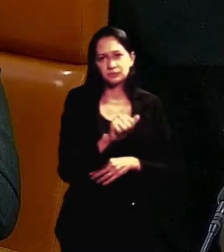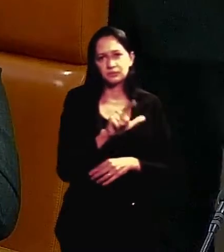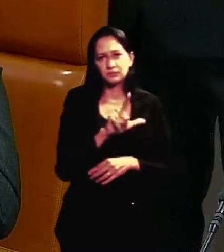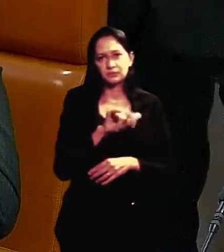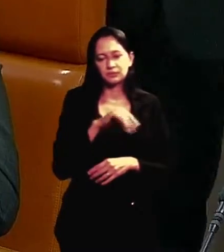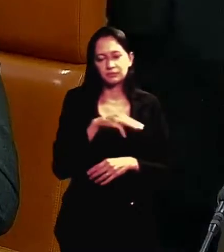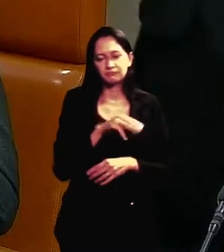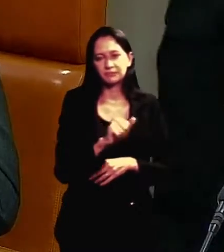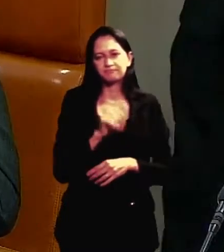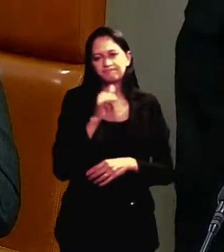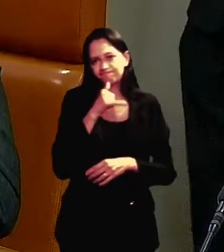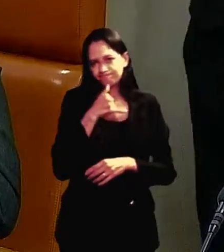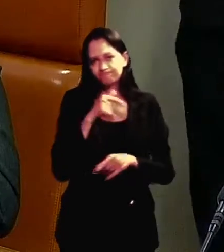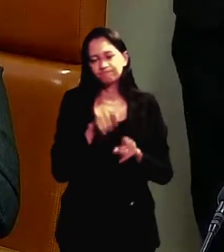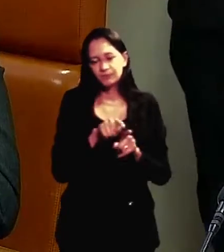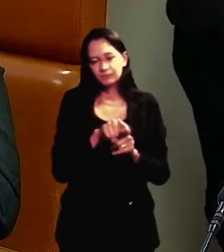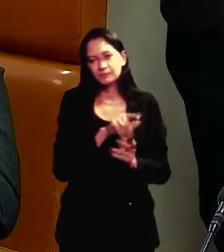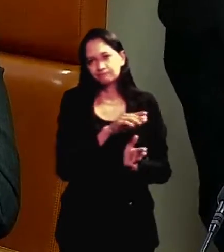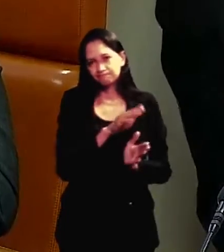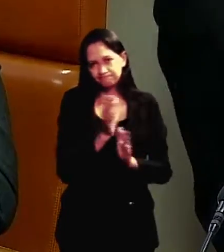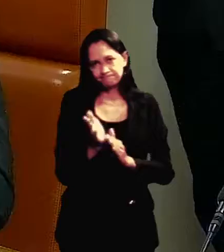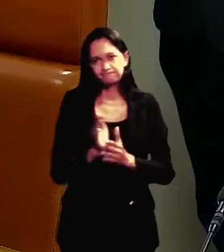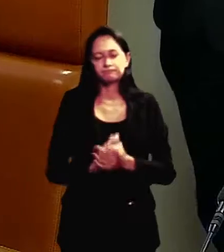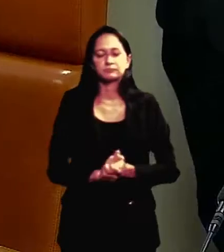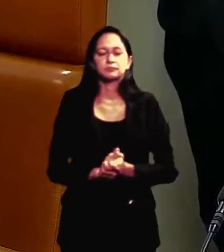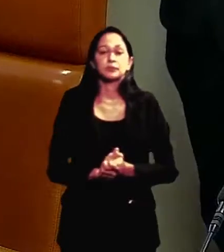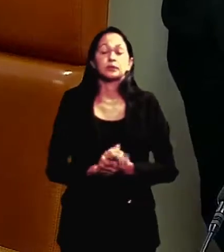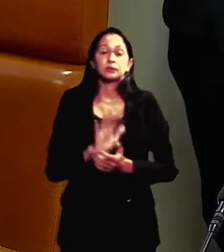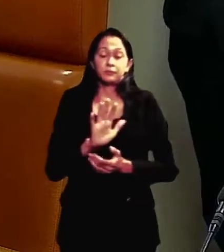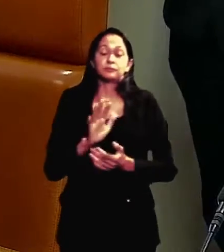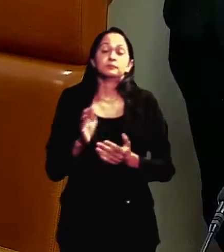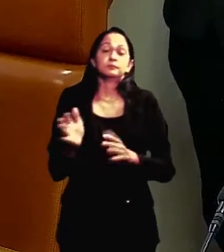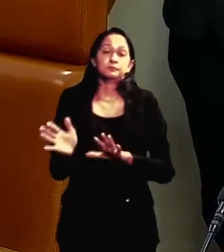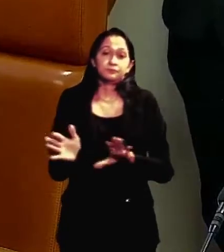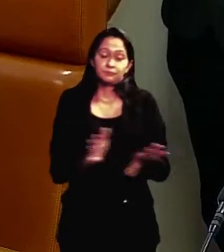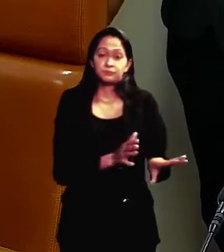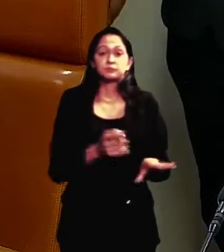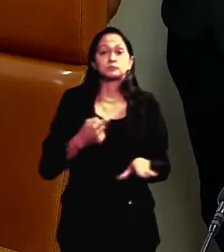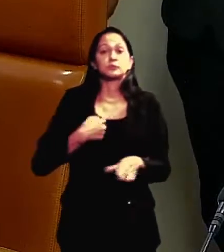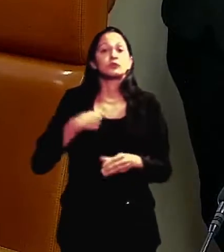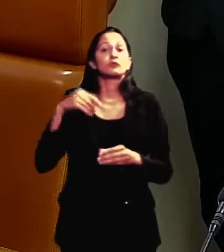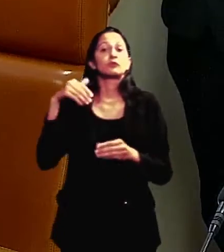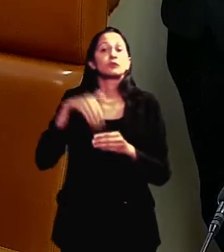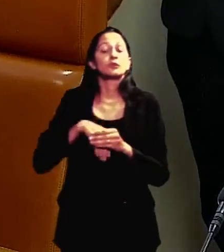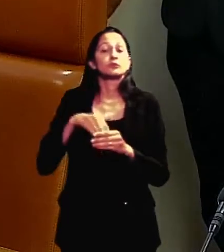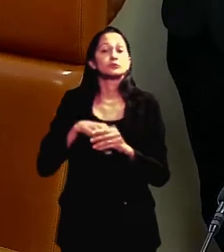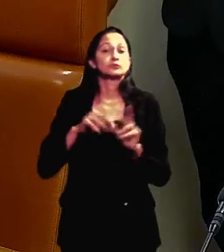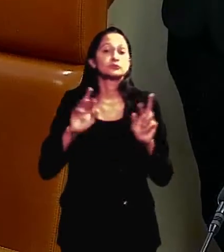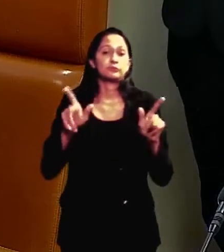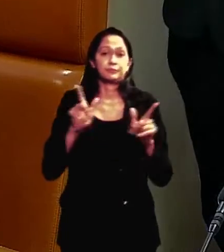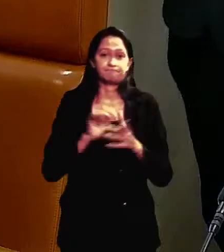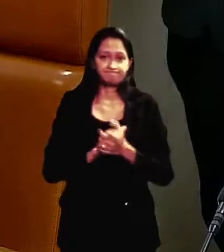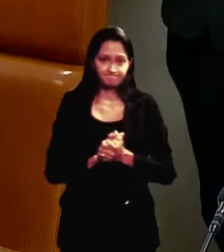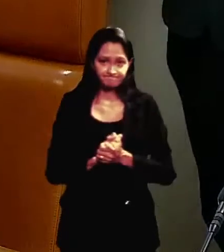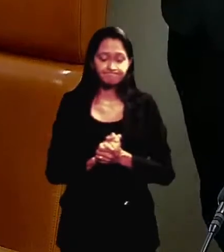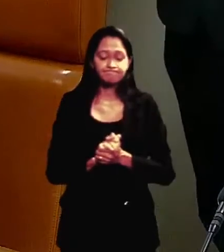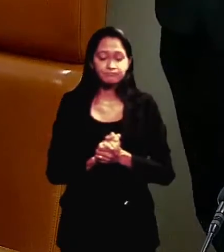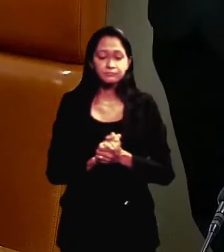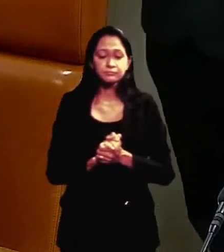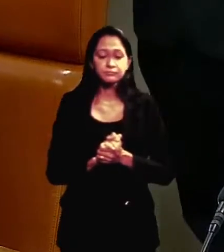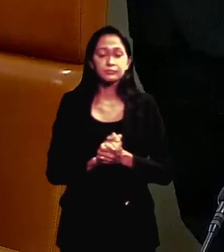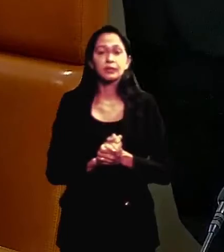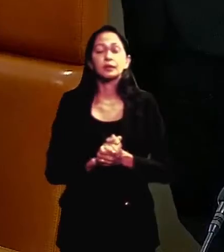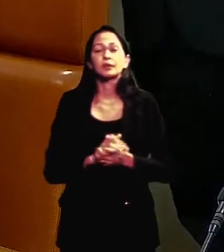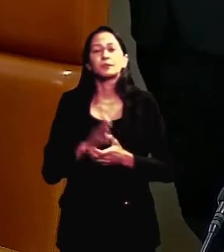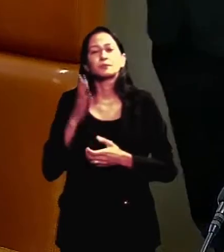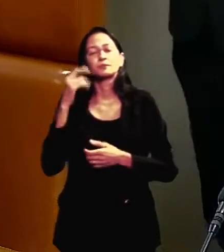aí... Bom, senhor presidente, eu fiz um voto separado. Eu acho que tem